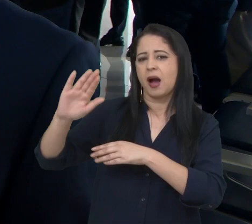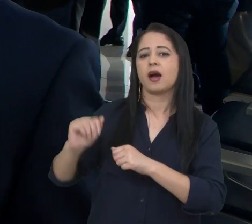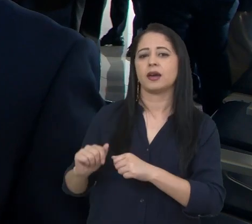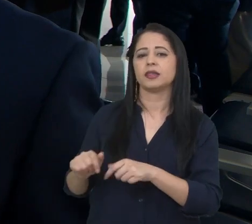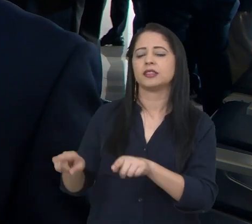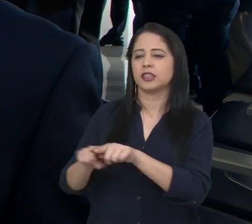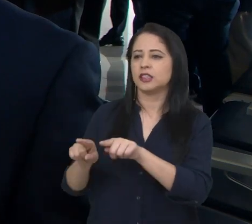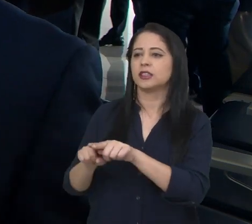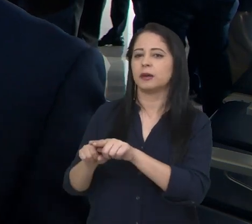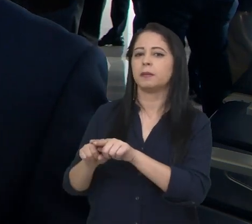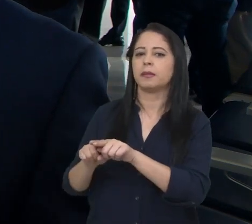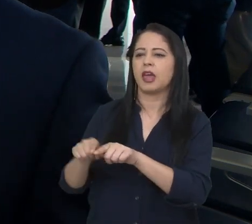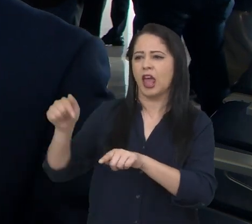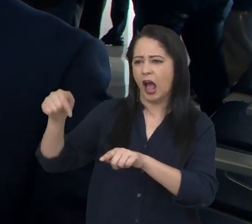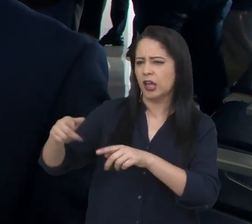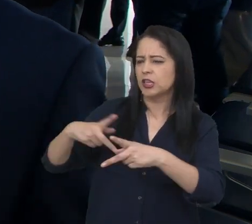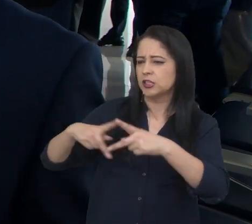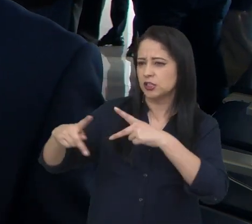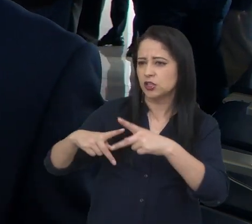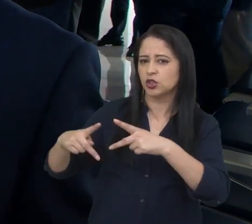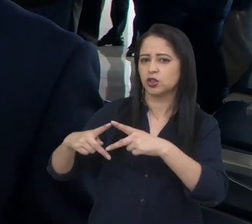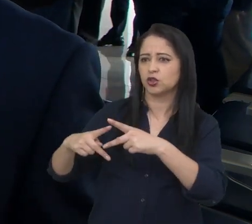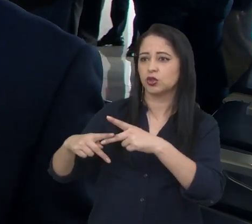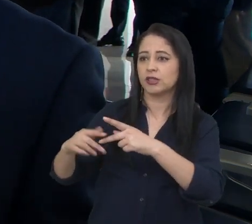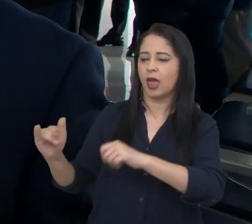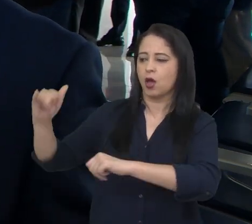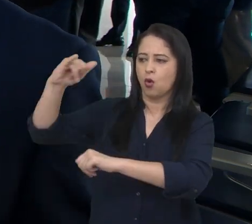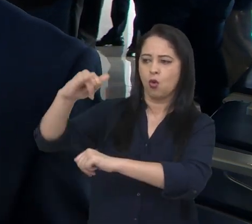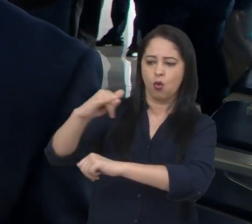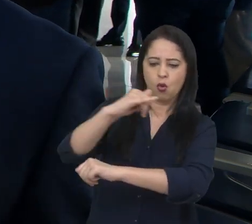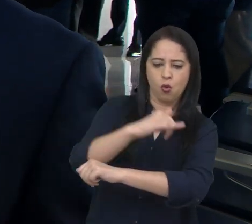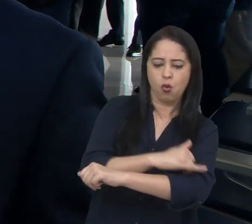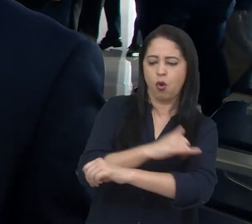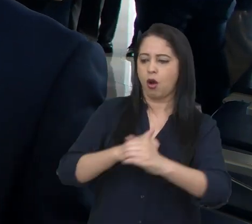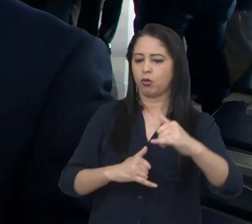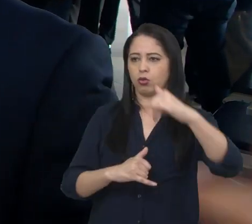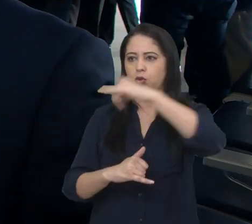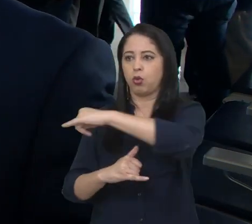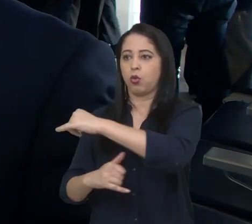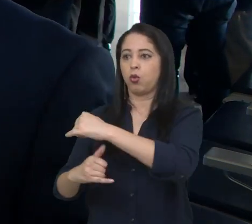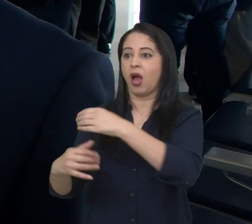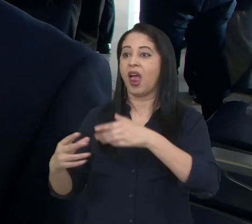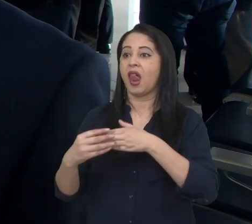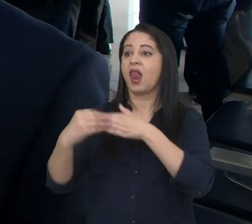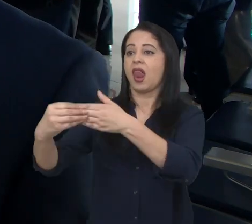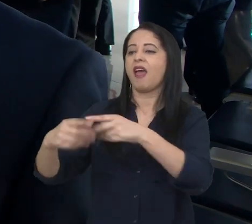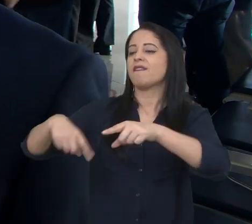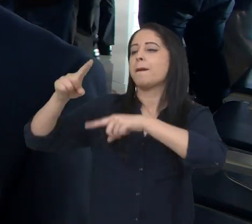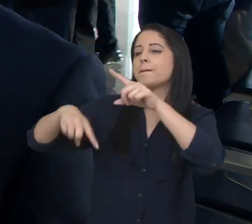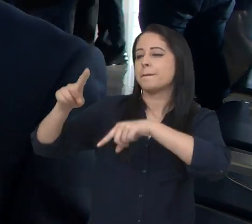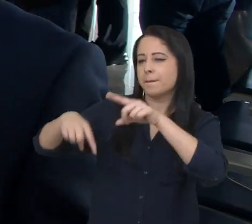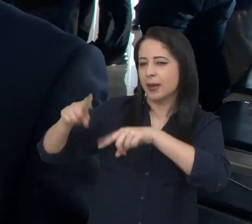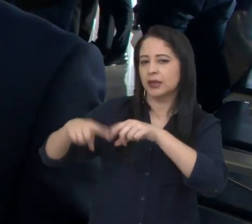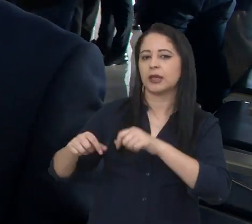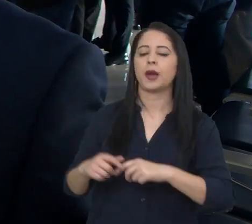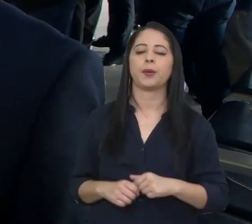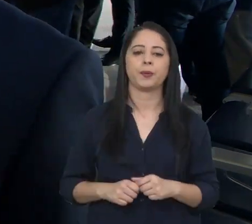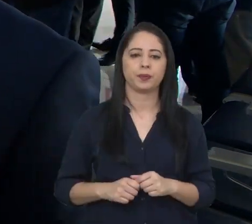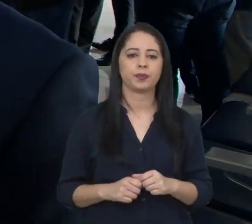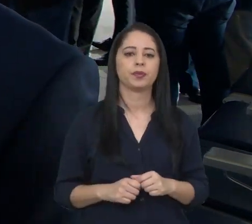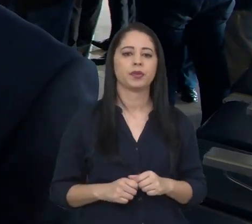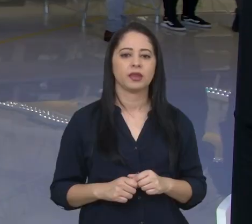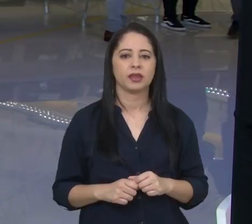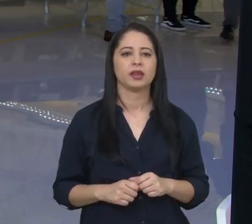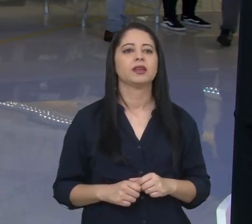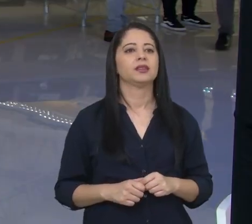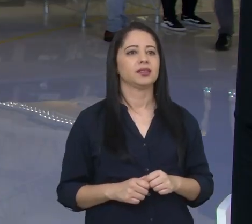tem e aí sim integrar, fazer um grande centro de logística aqui para cargas nacionais e internacionais integrado ao próprio desenvolvimento, à própria economia da